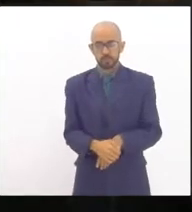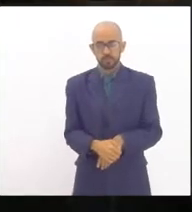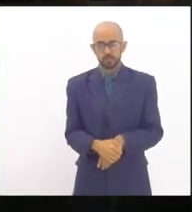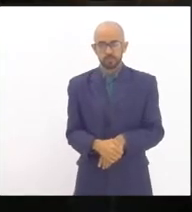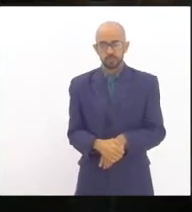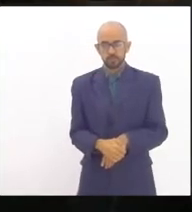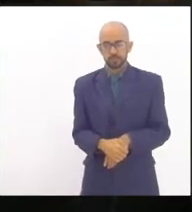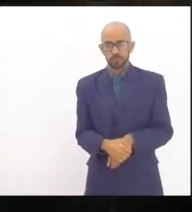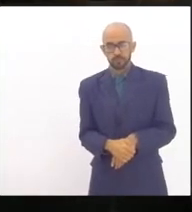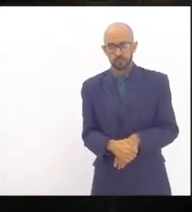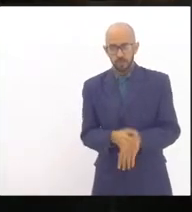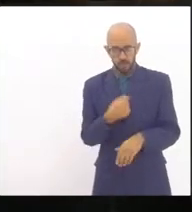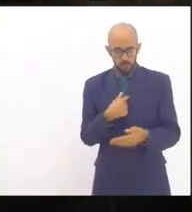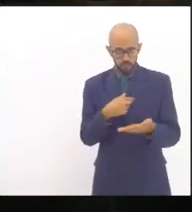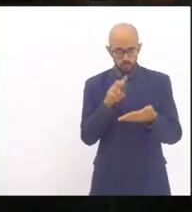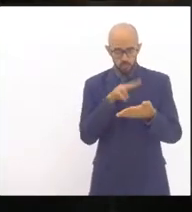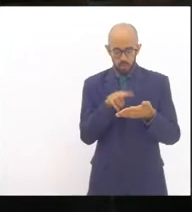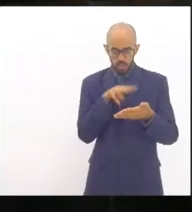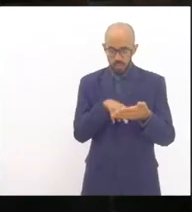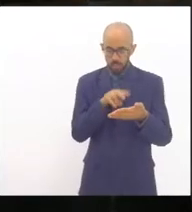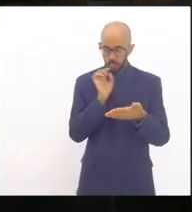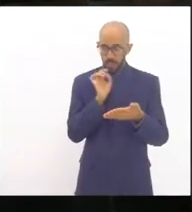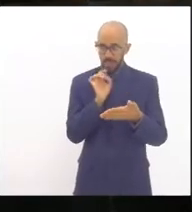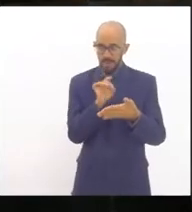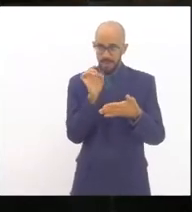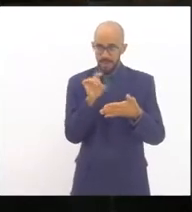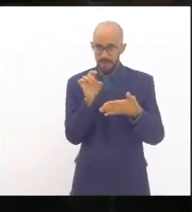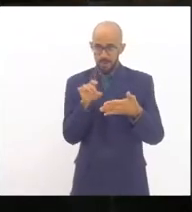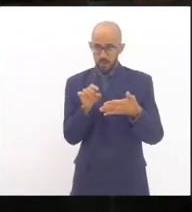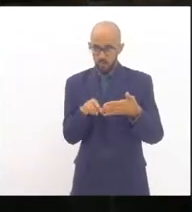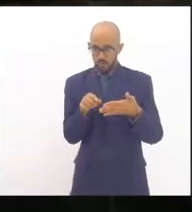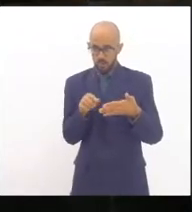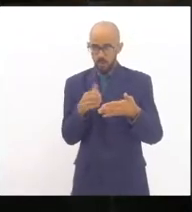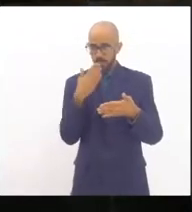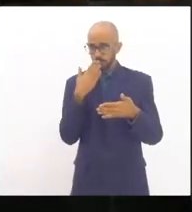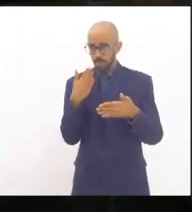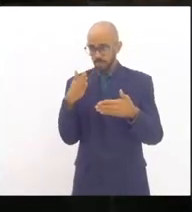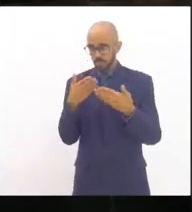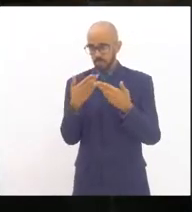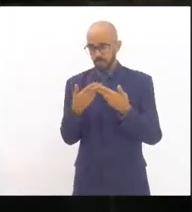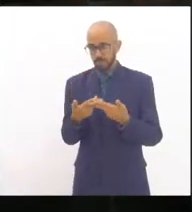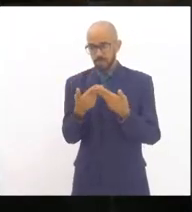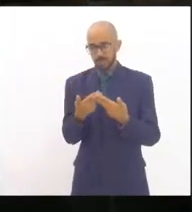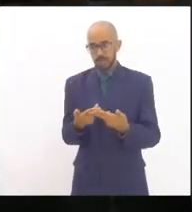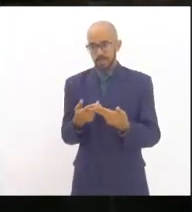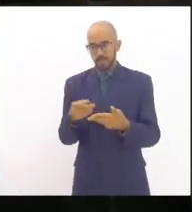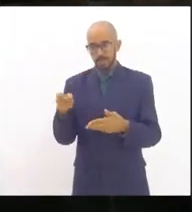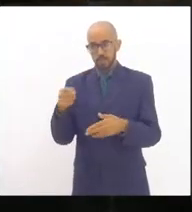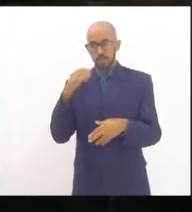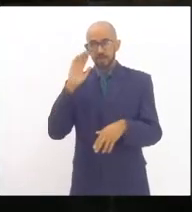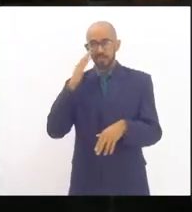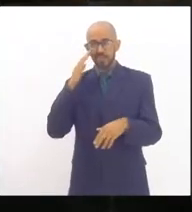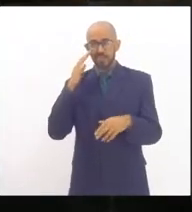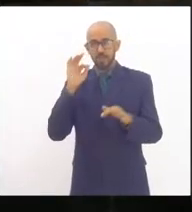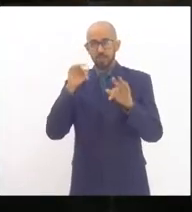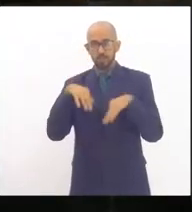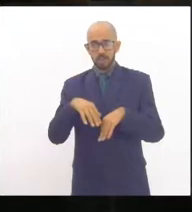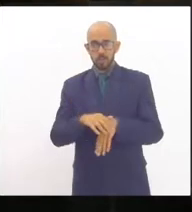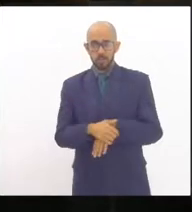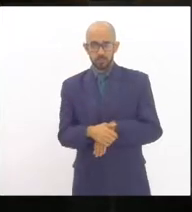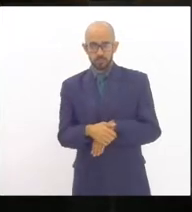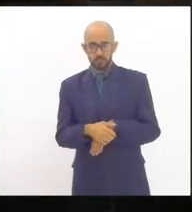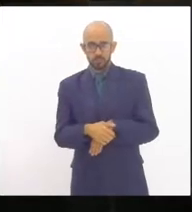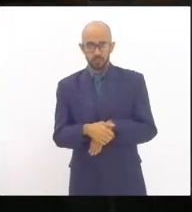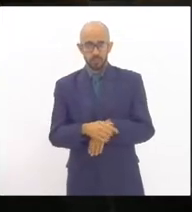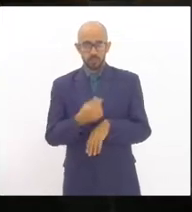eu tô olhando um por um senhora Presidente a senhora tem que ter paciência para seu entender a conclusão eu já